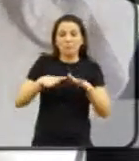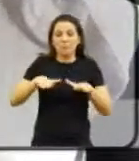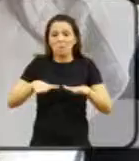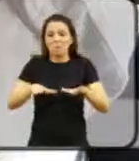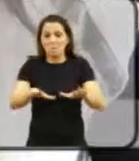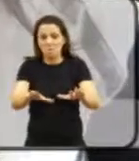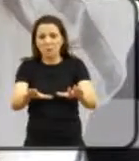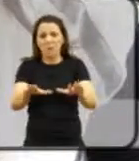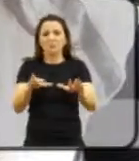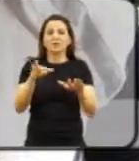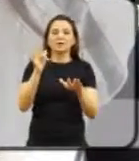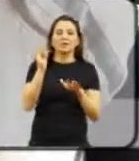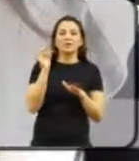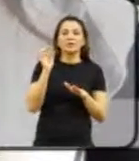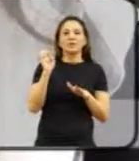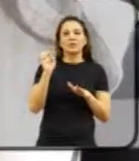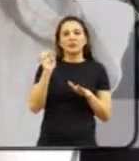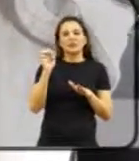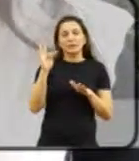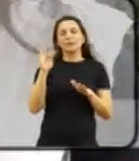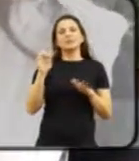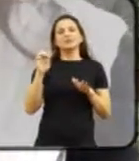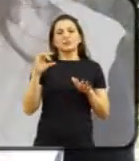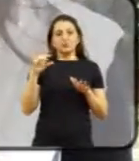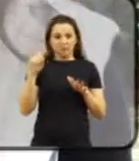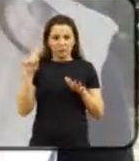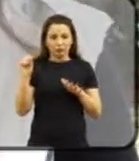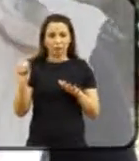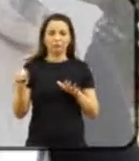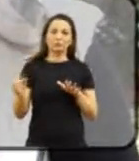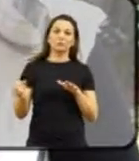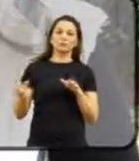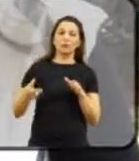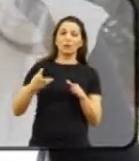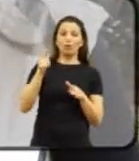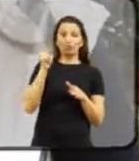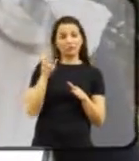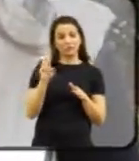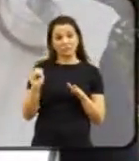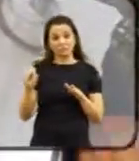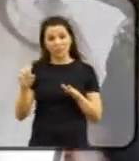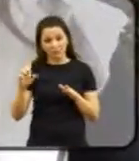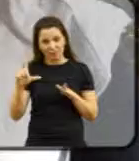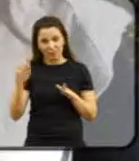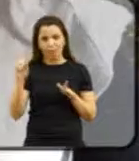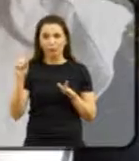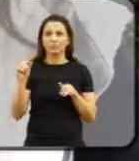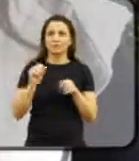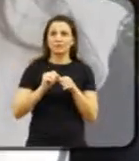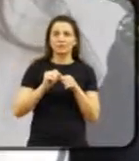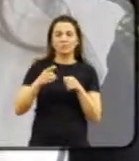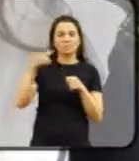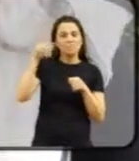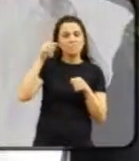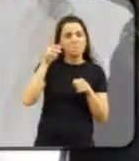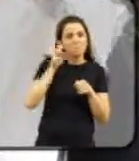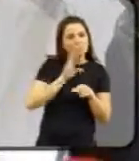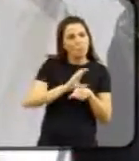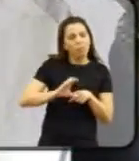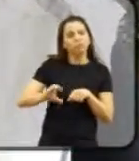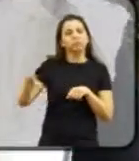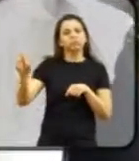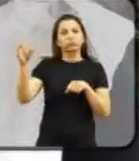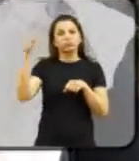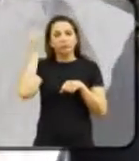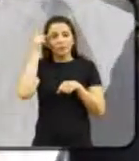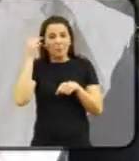os tecidos que eles mandaram, e aí até o Geraldo fazer a capacitação em São Paulo, terminou em julho. Então,